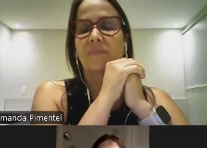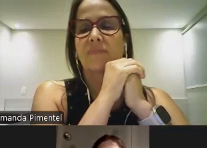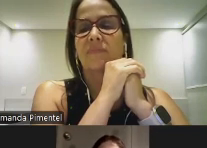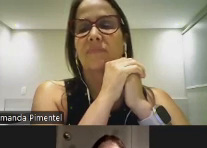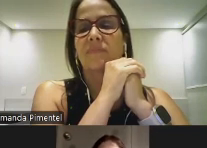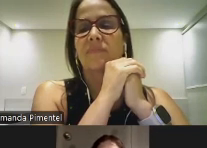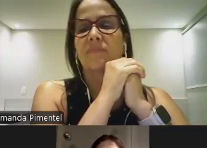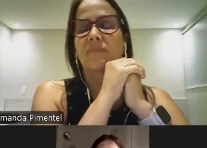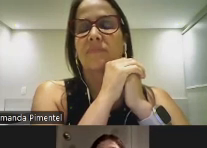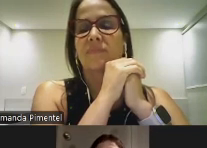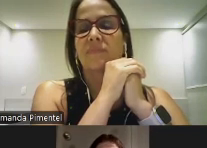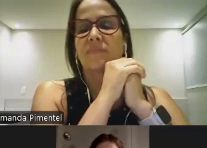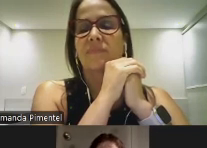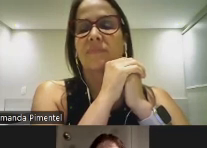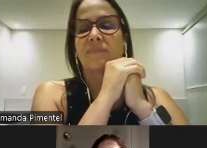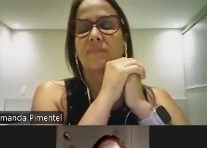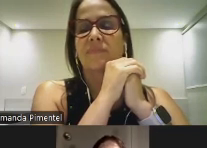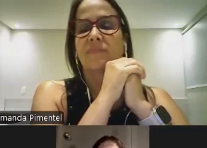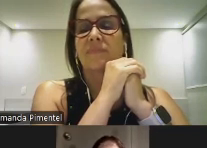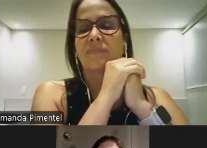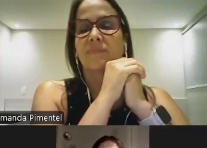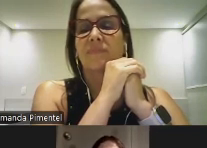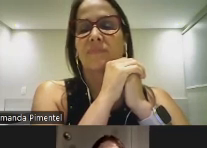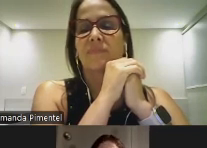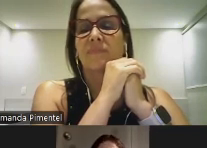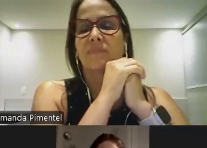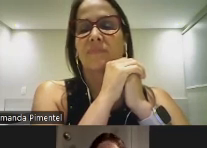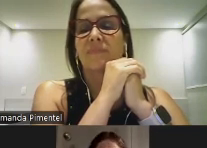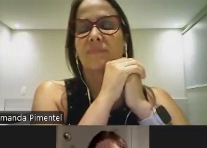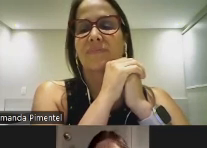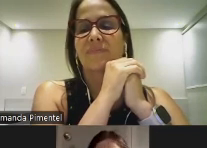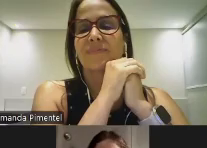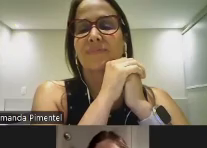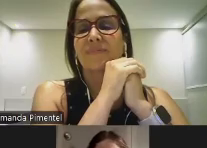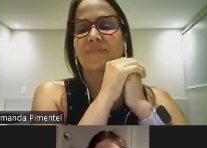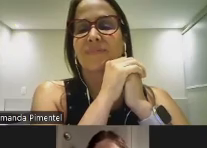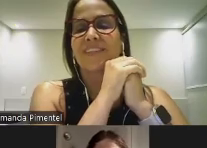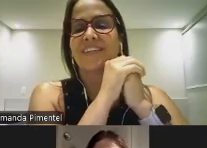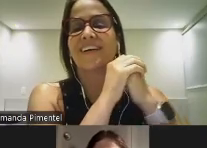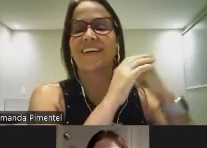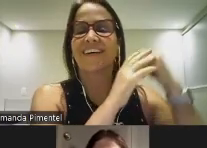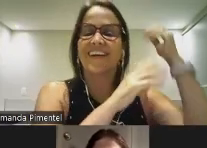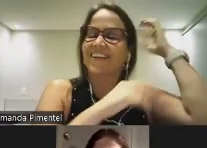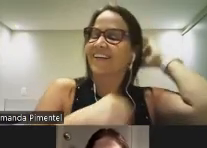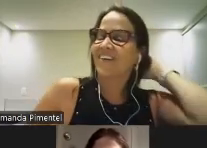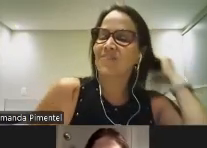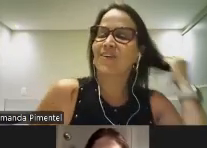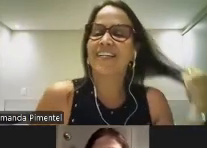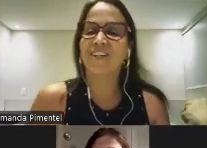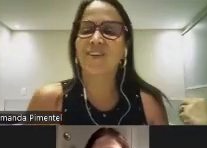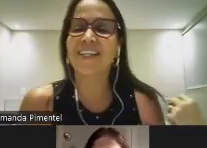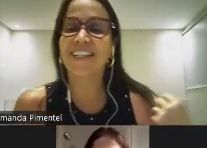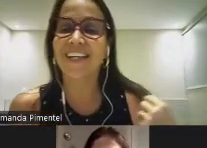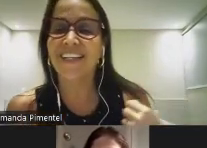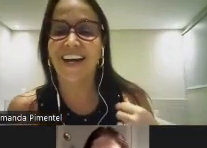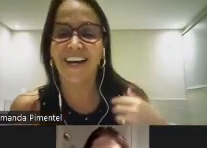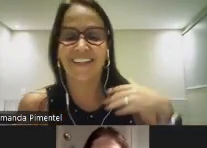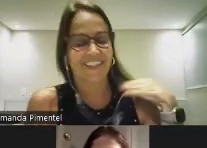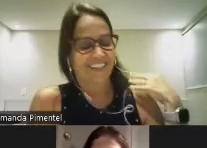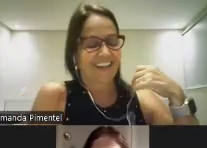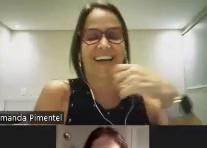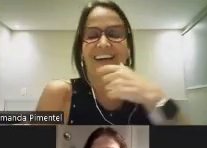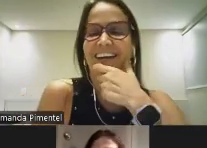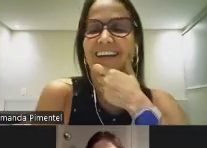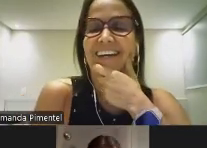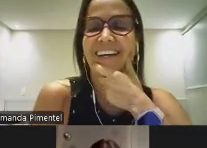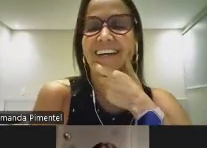pesadelo? Teria sido apenas, como é que chama aquele bandeira 2? Não é mais bandeira 2, não. Não, é Ônibus da bandeira 2 pena de entrega 12 da